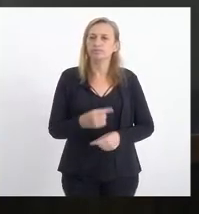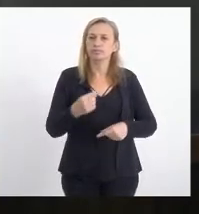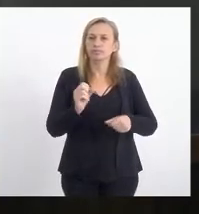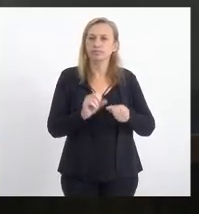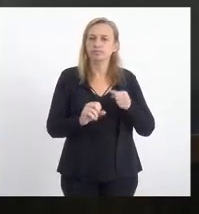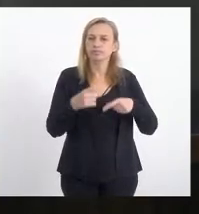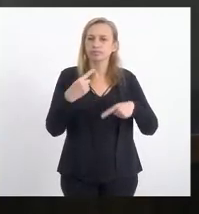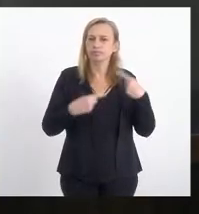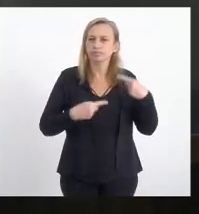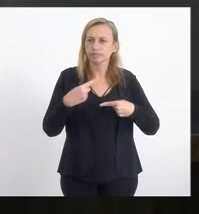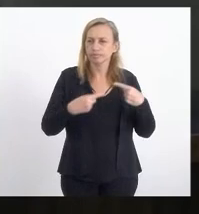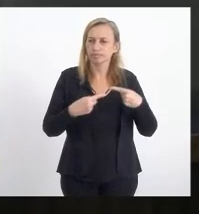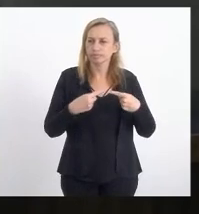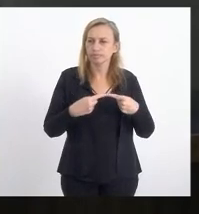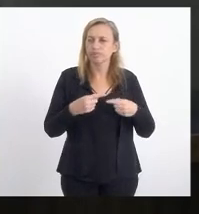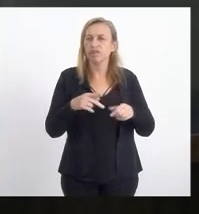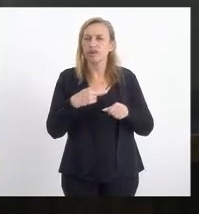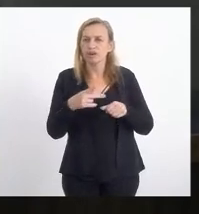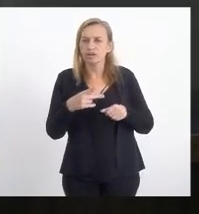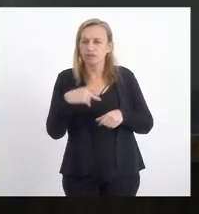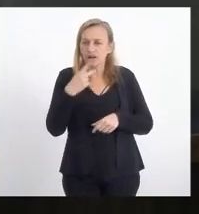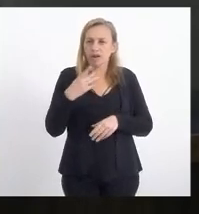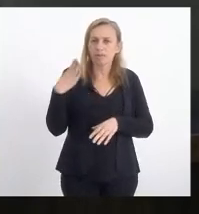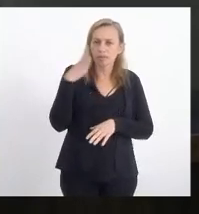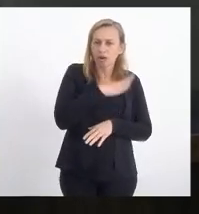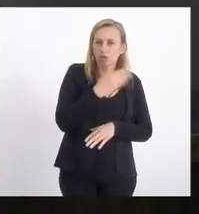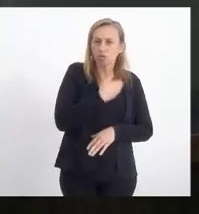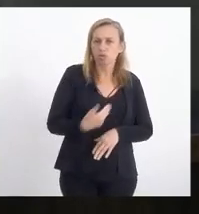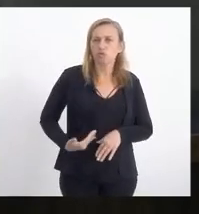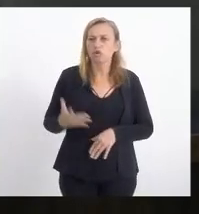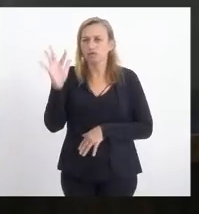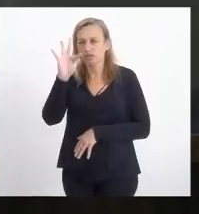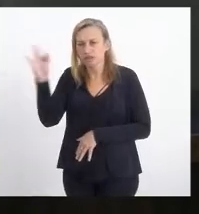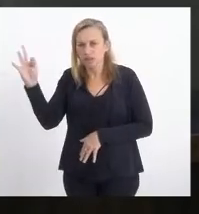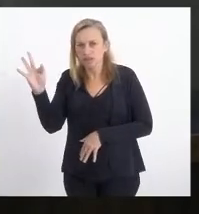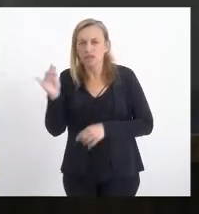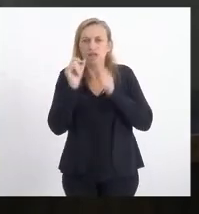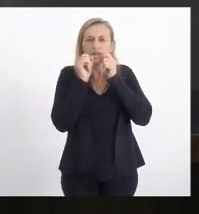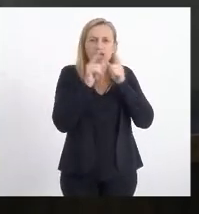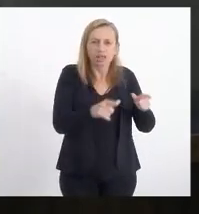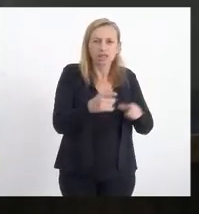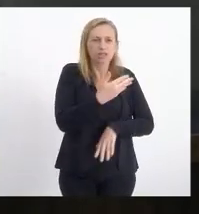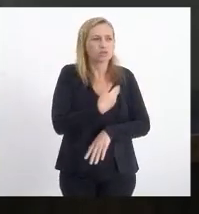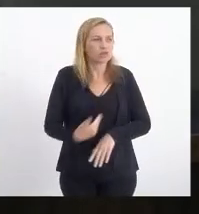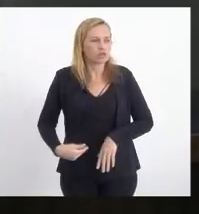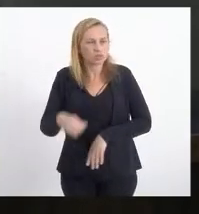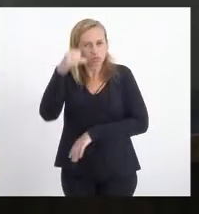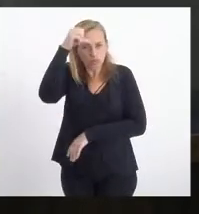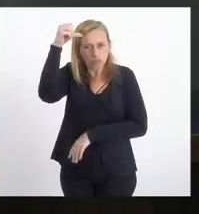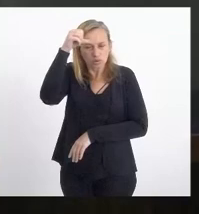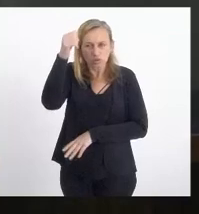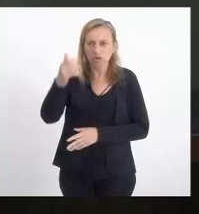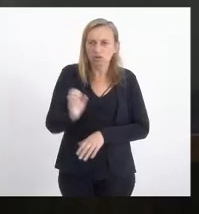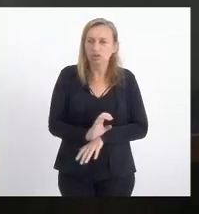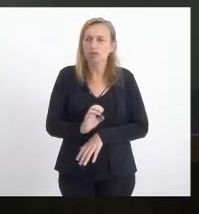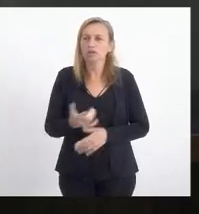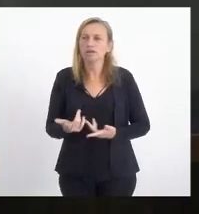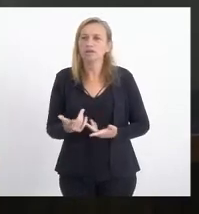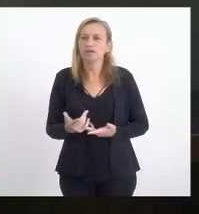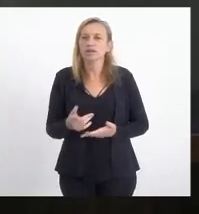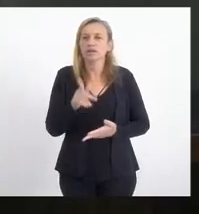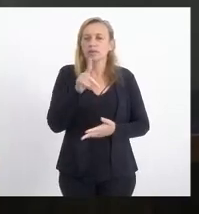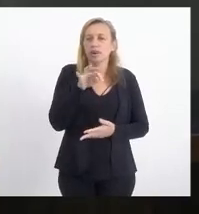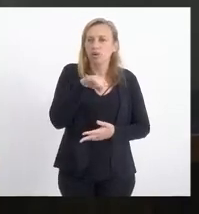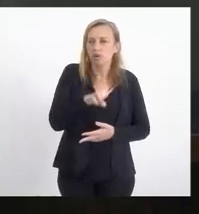política é para falar mal do Governo Federal para fazer críticas do governador do Estado a nominar como